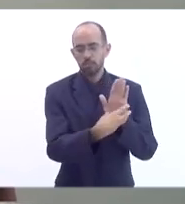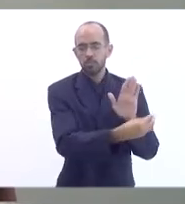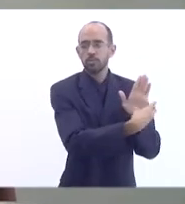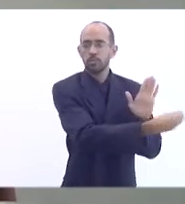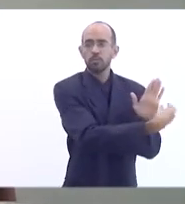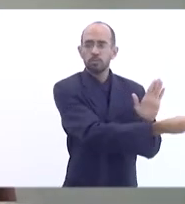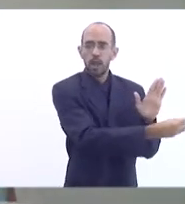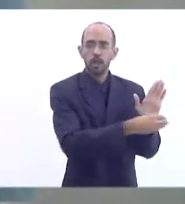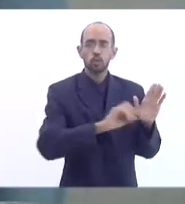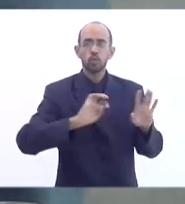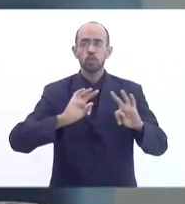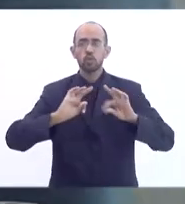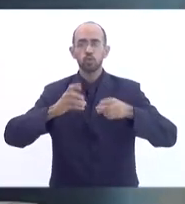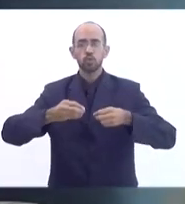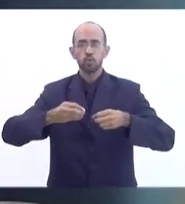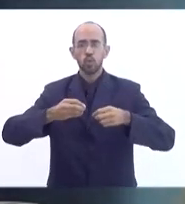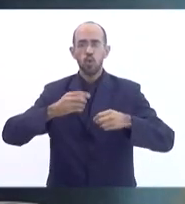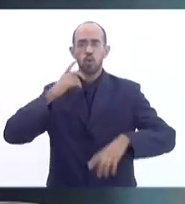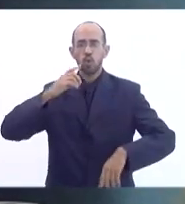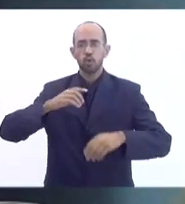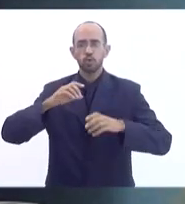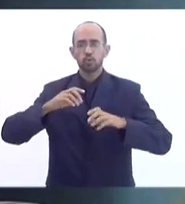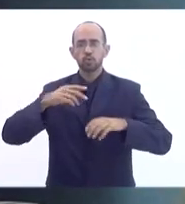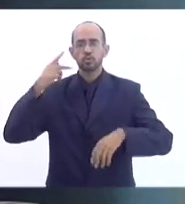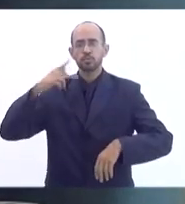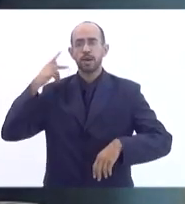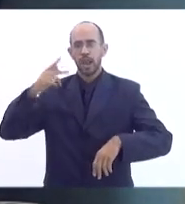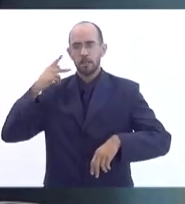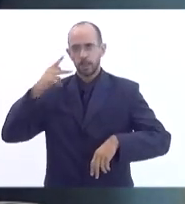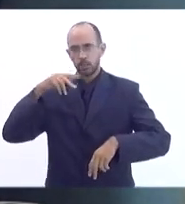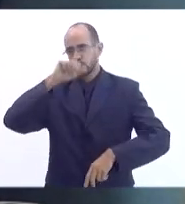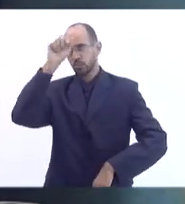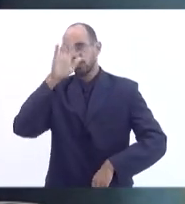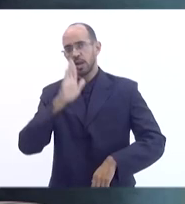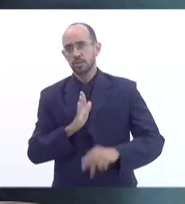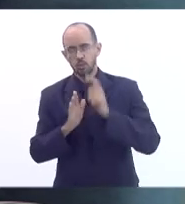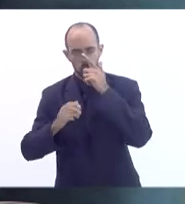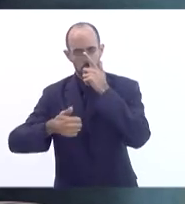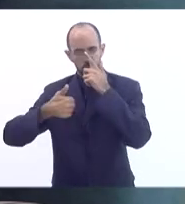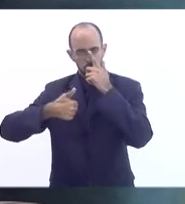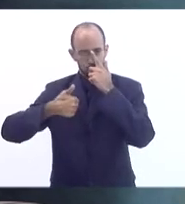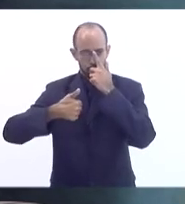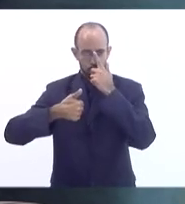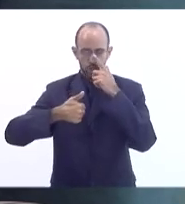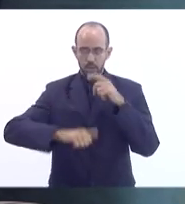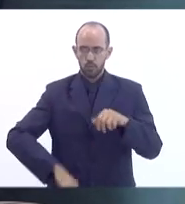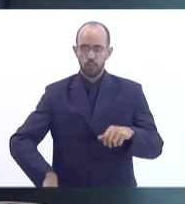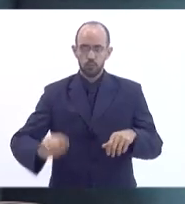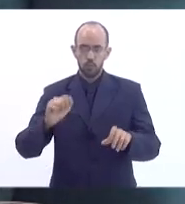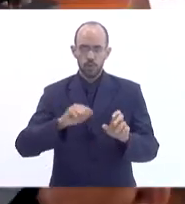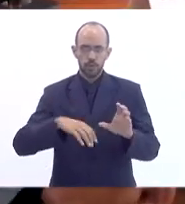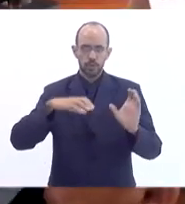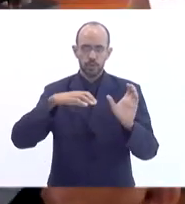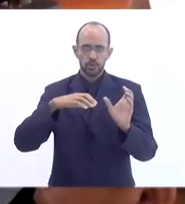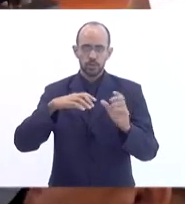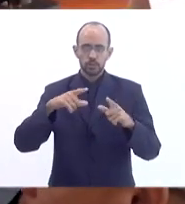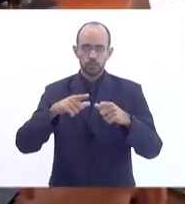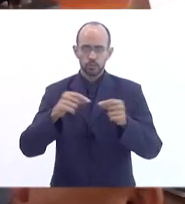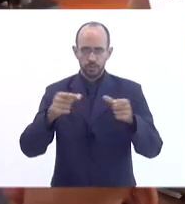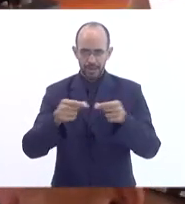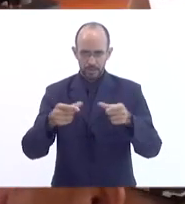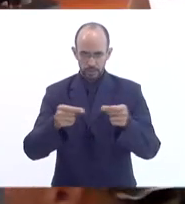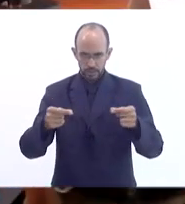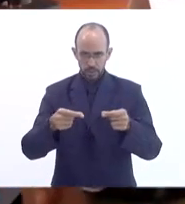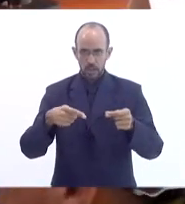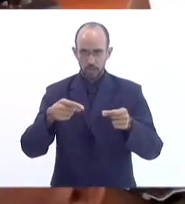assembleias legislativas Brasil afora a primeira delas foi a assembleia à Câmara Distrital do governo do Distrito Federal